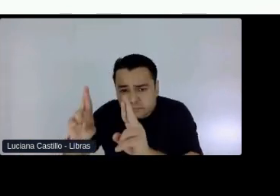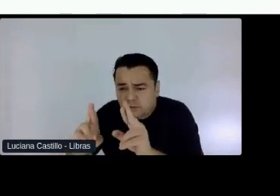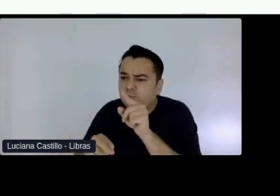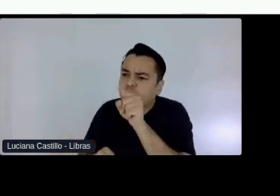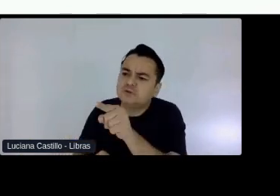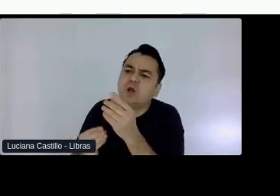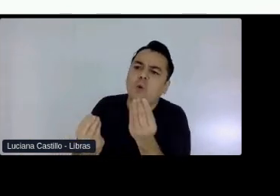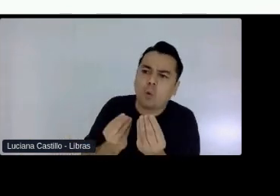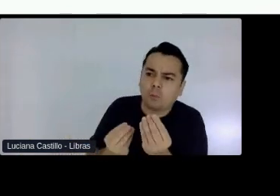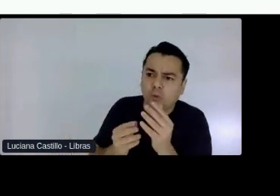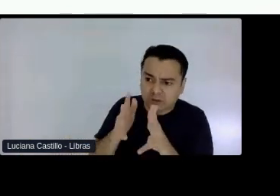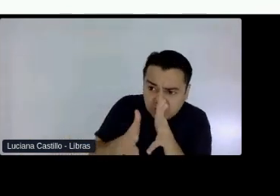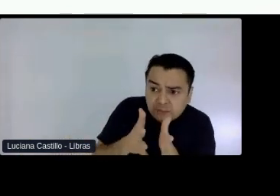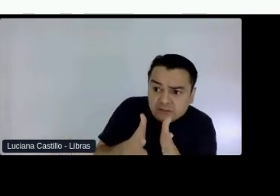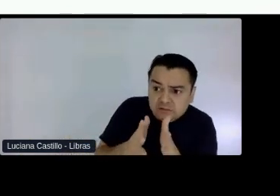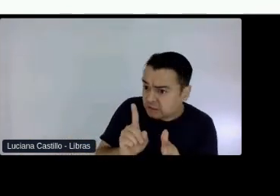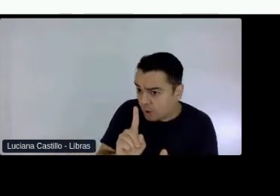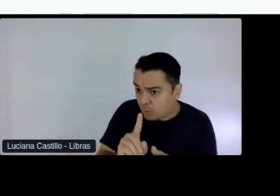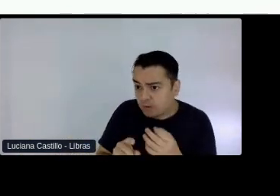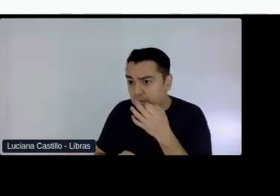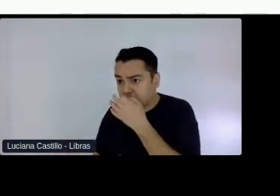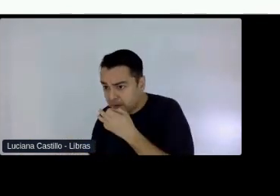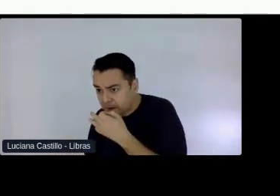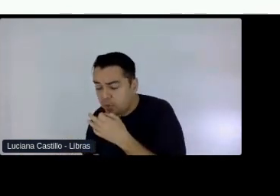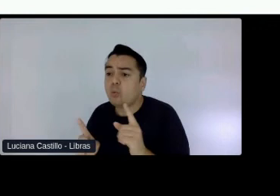cada um no dia a dia, né?